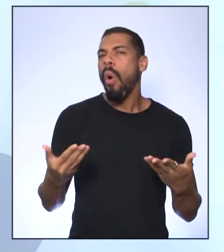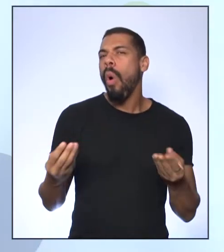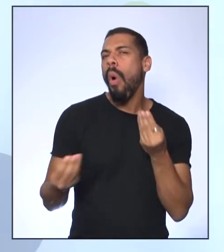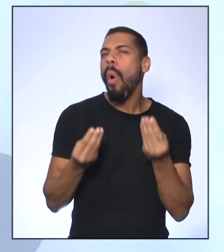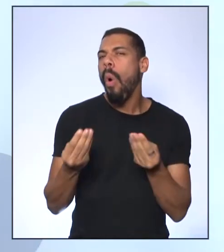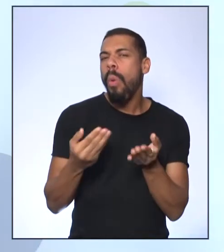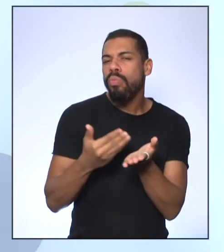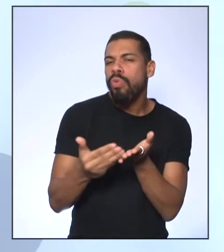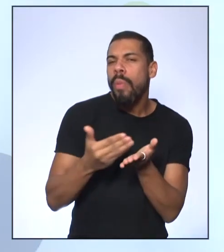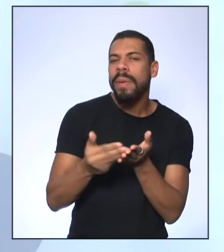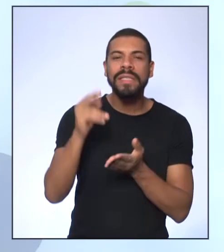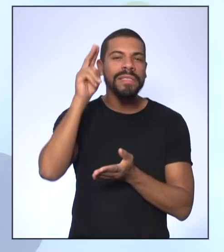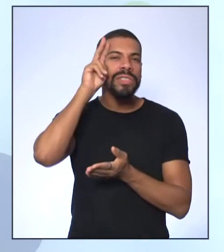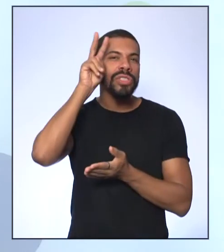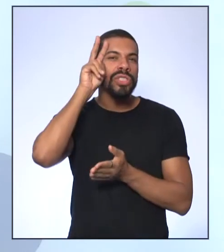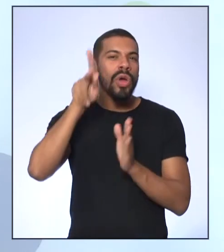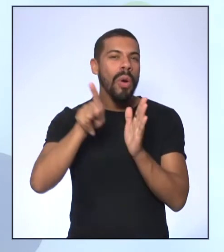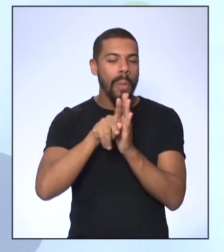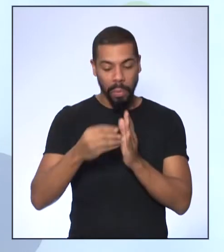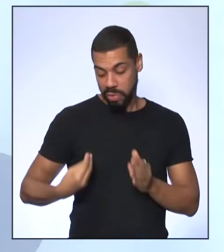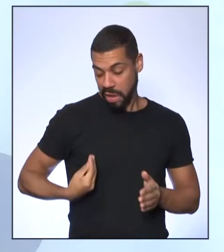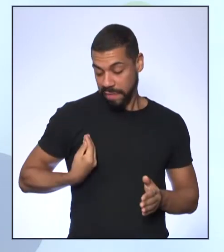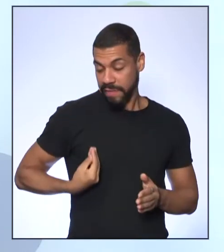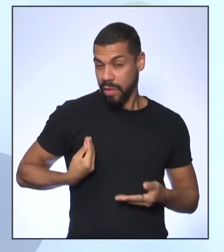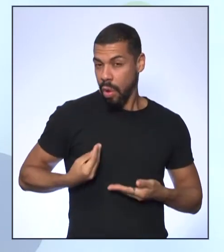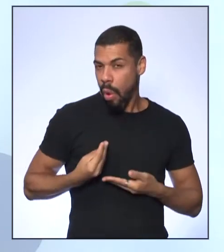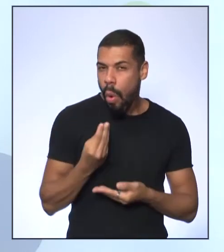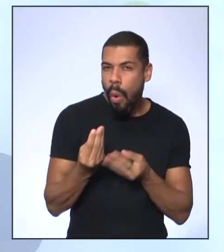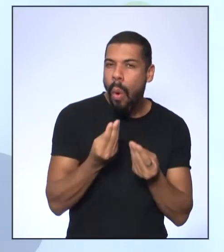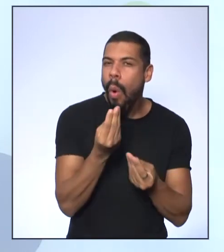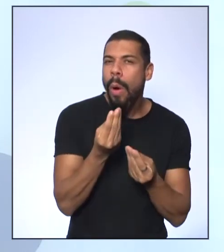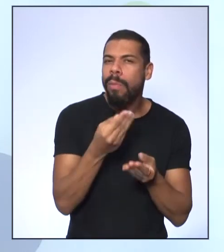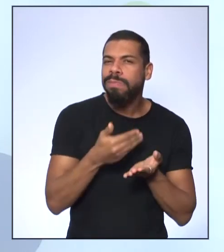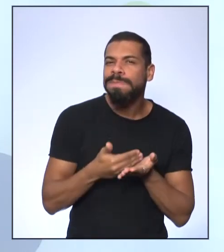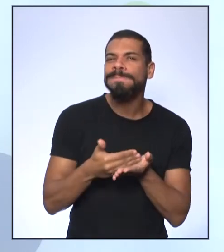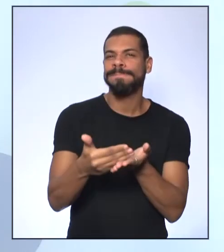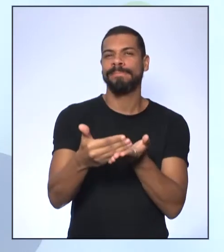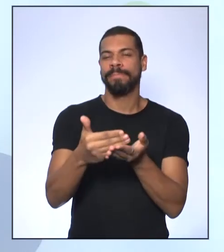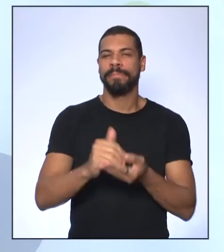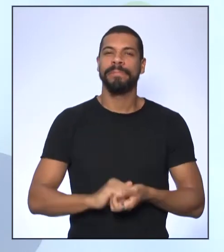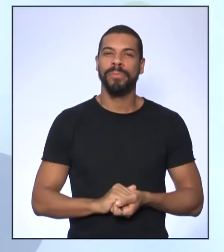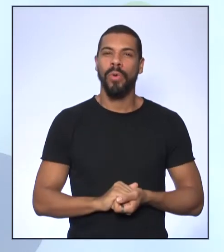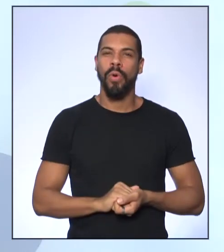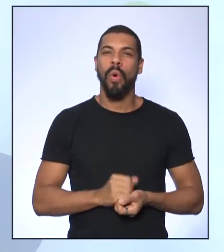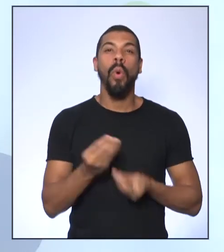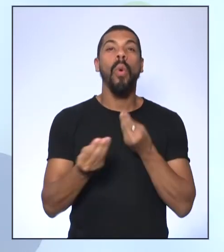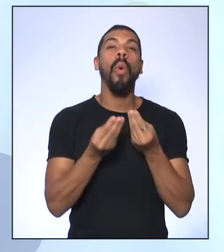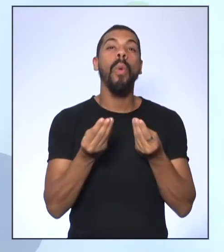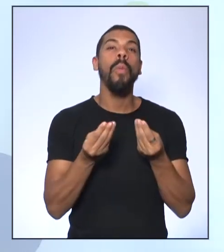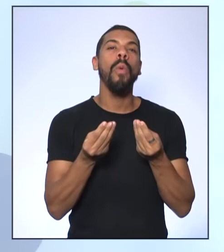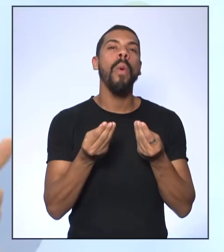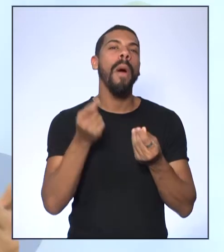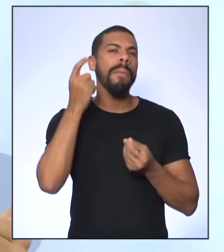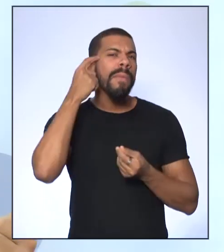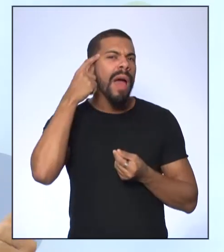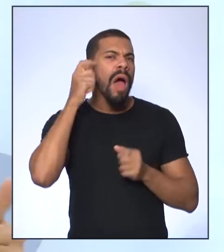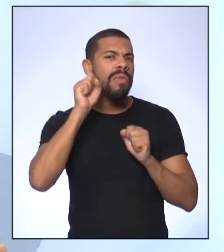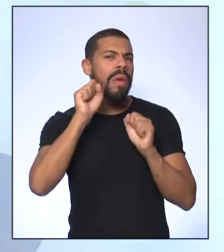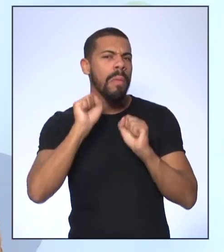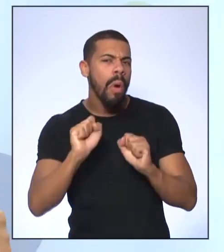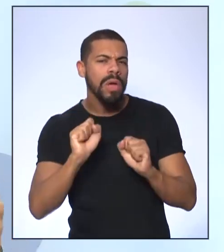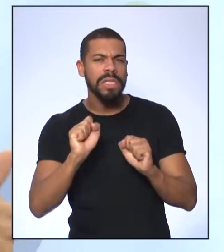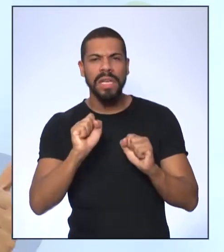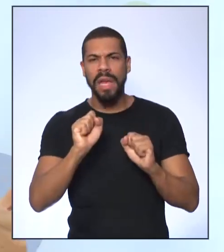essa melhor história da vida de vocês? Qual que seria o melhor modelo para contar essa história? E qual que seria o formato? Lembrando que você pode contar essa